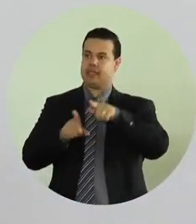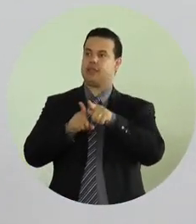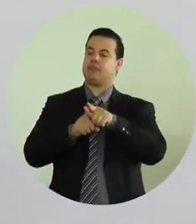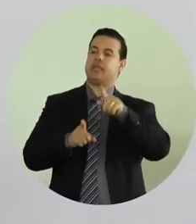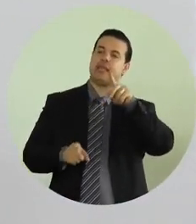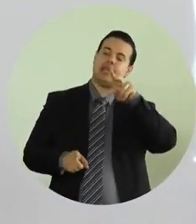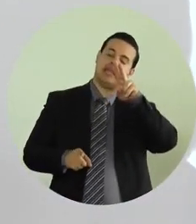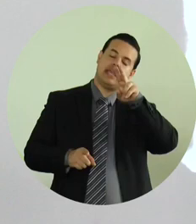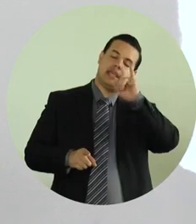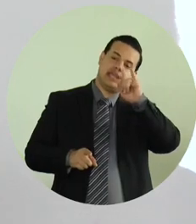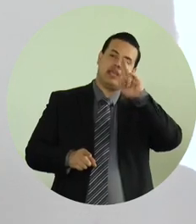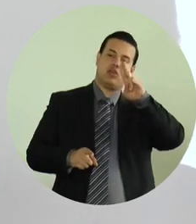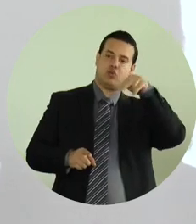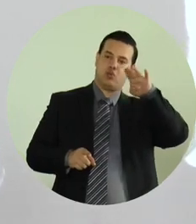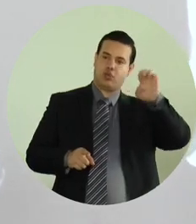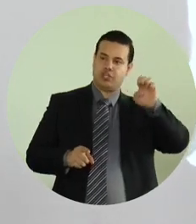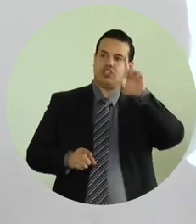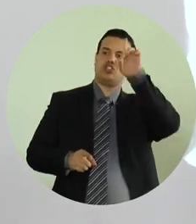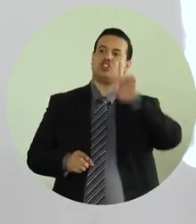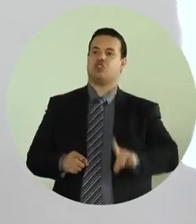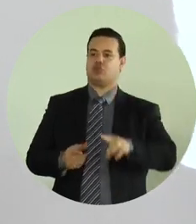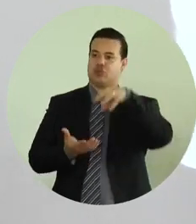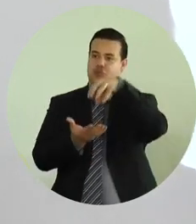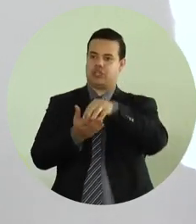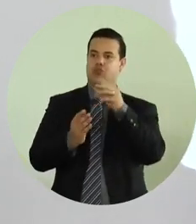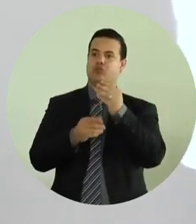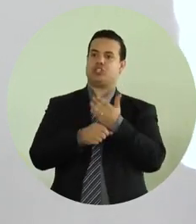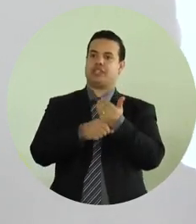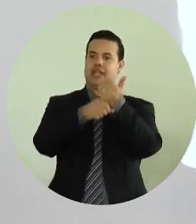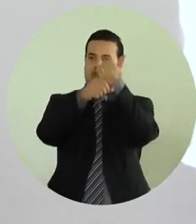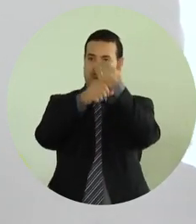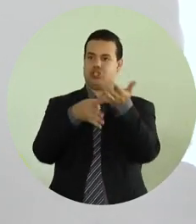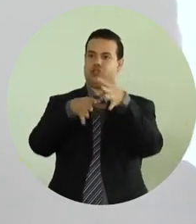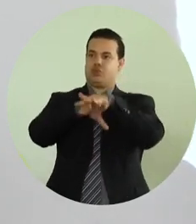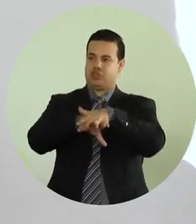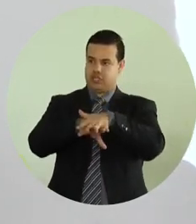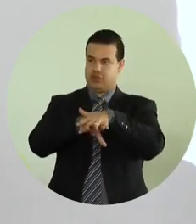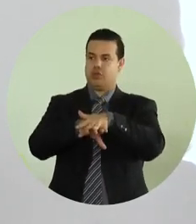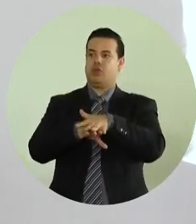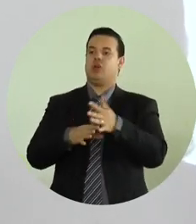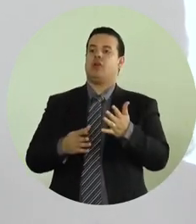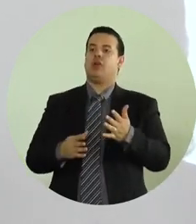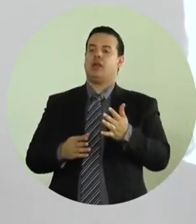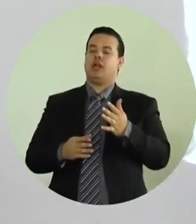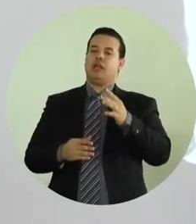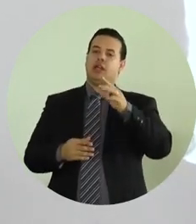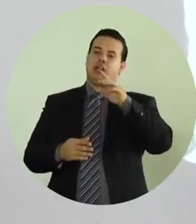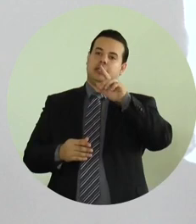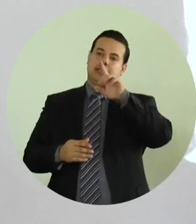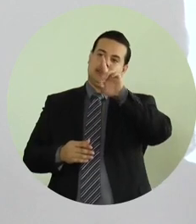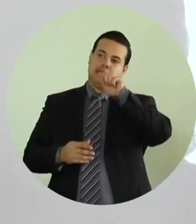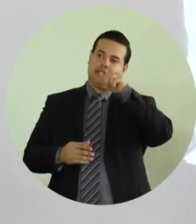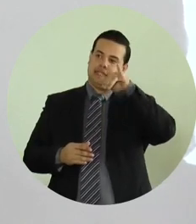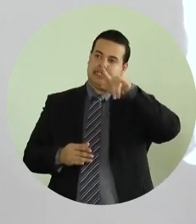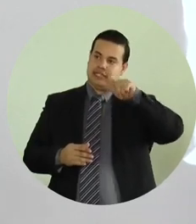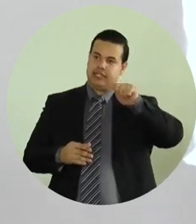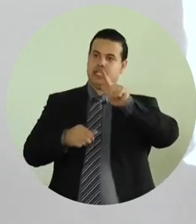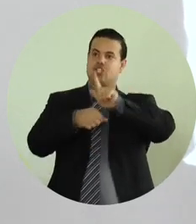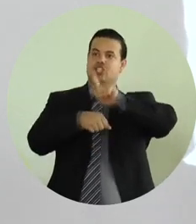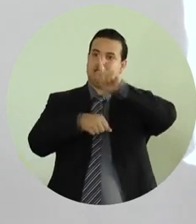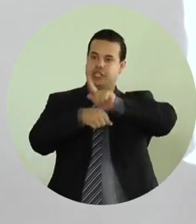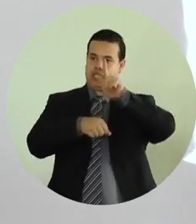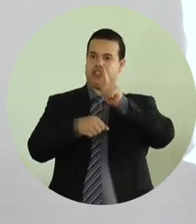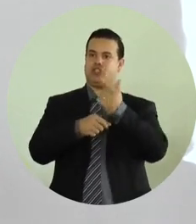do Centro de Tecnologia e Inclusão, a doutora Silvia Cury, gerente técnica de inclusão do CTI, Centro